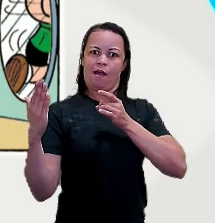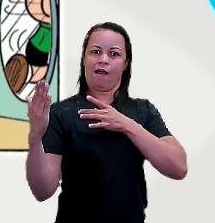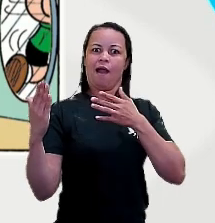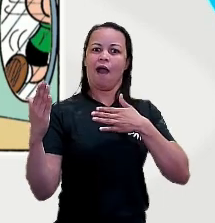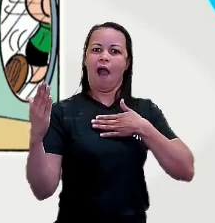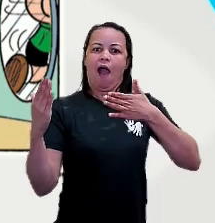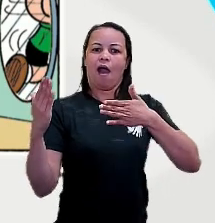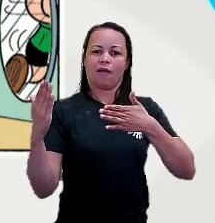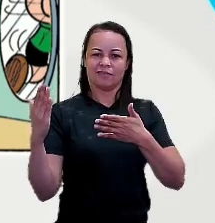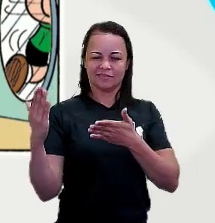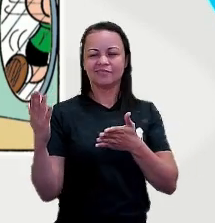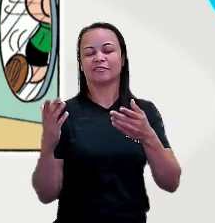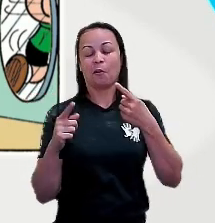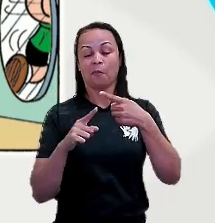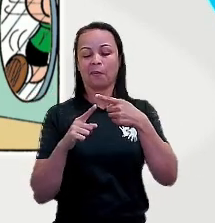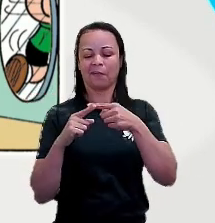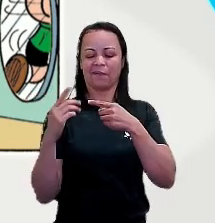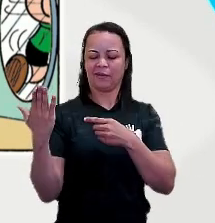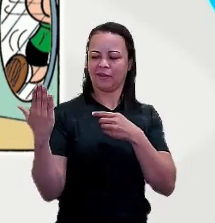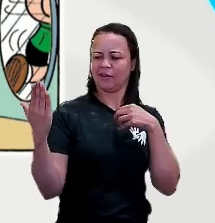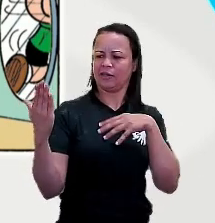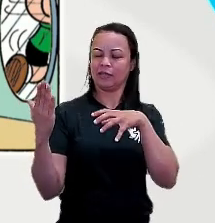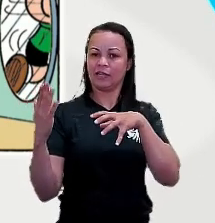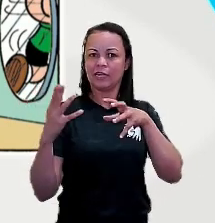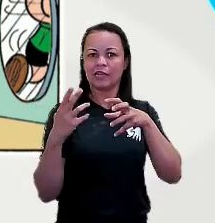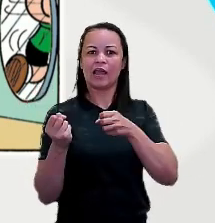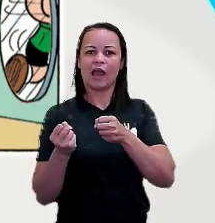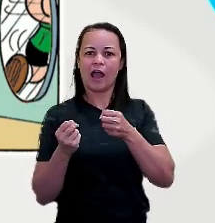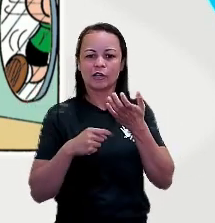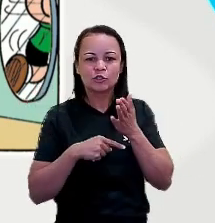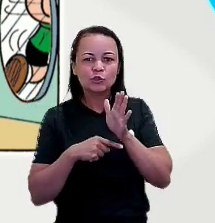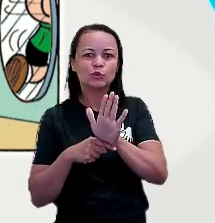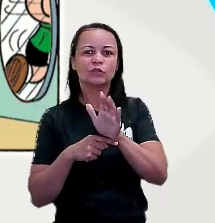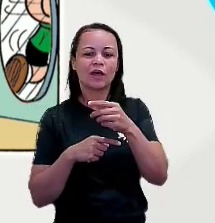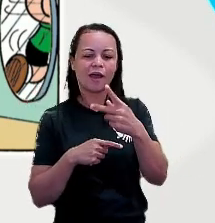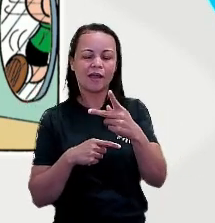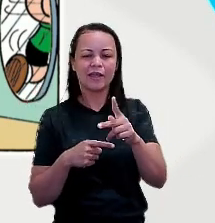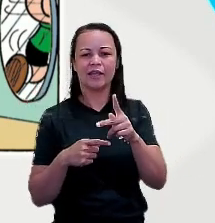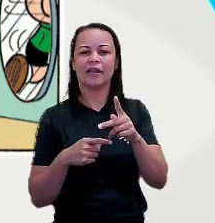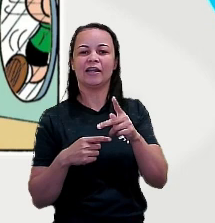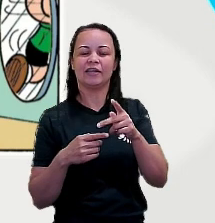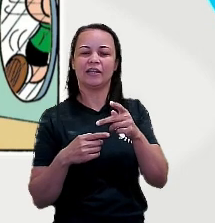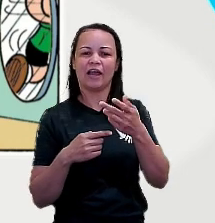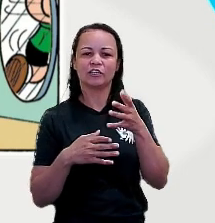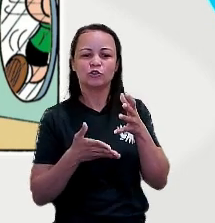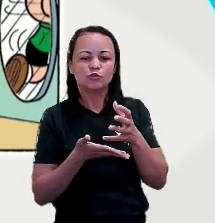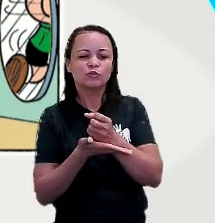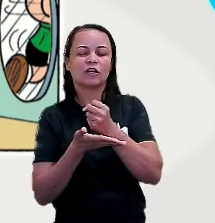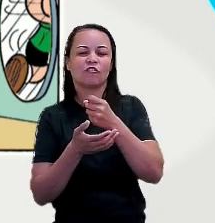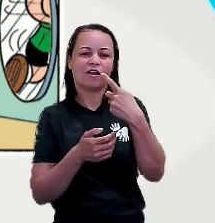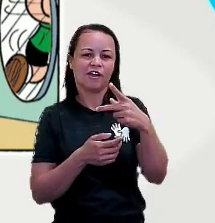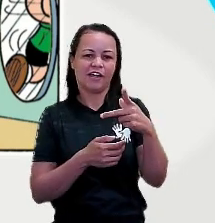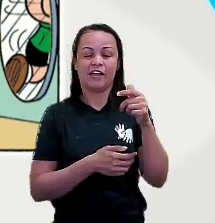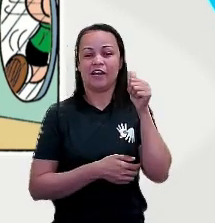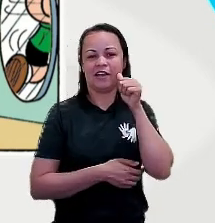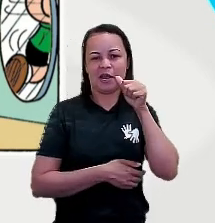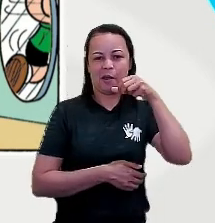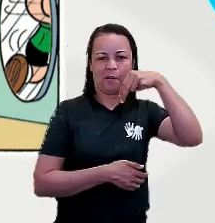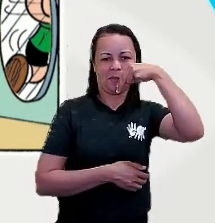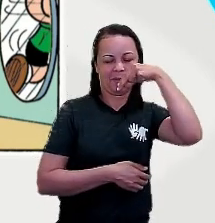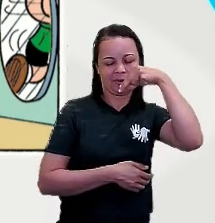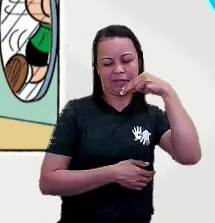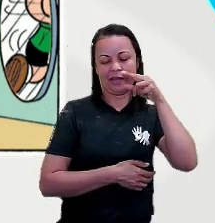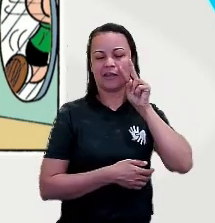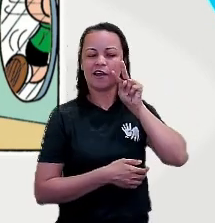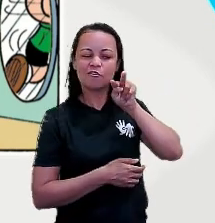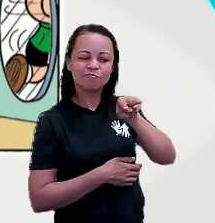assustado, né? Por quê? Porque o reflexo dele queria salvar ele da Mônica que estava vindo e ele não tinha visto. Então aí